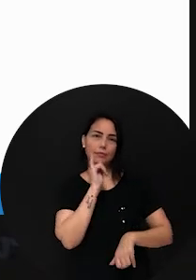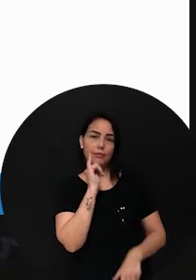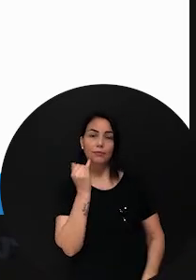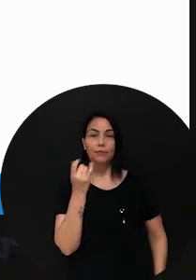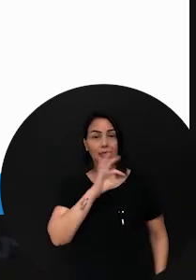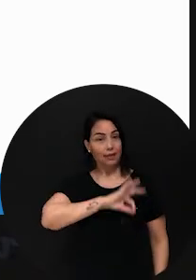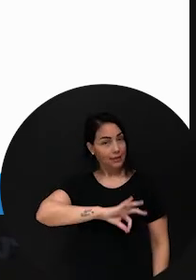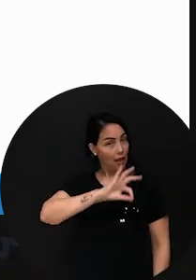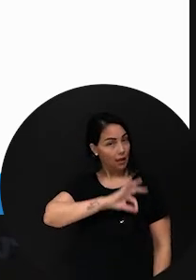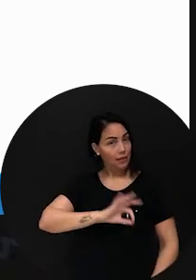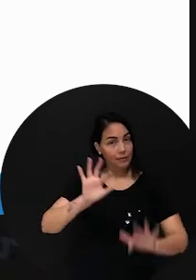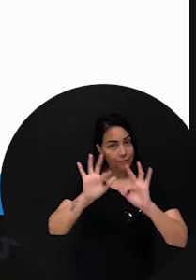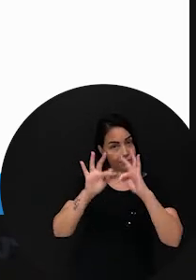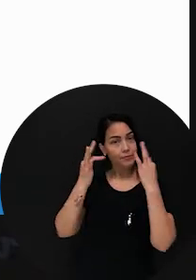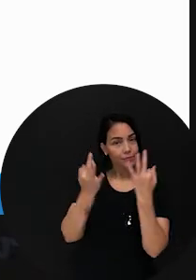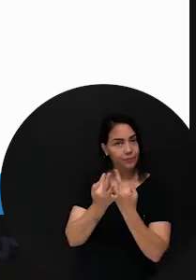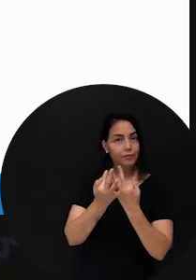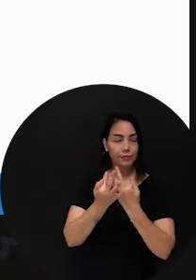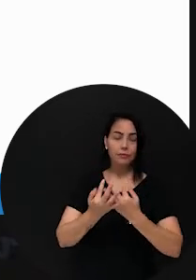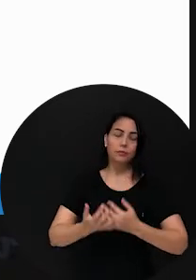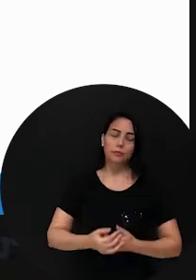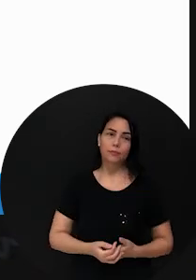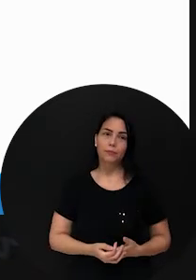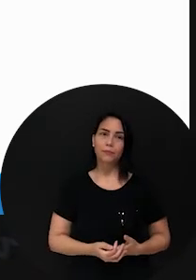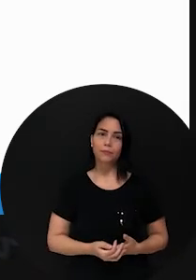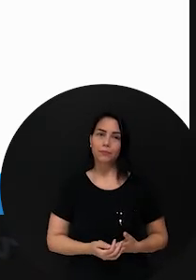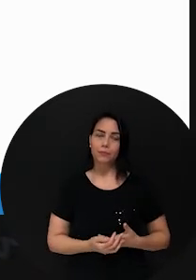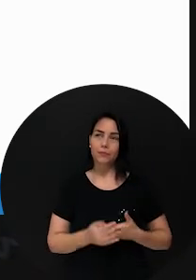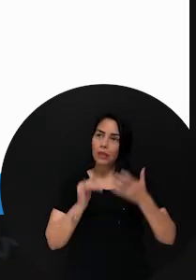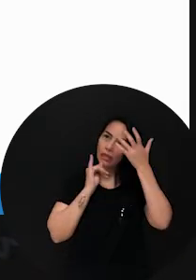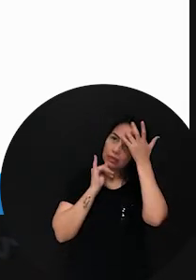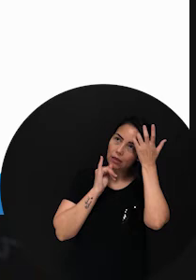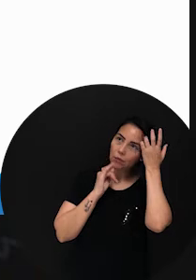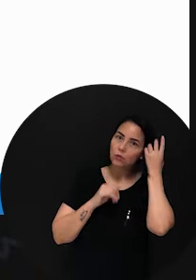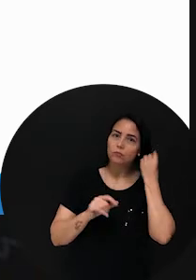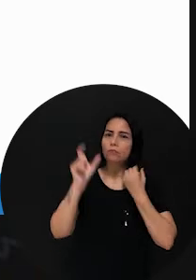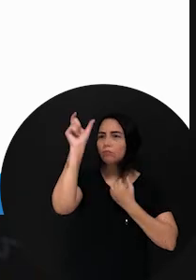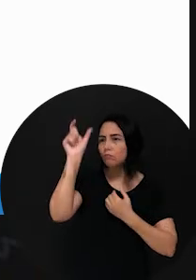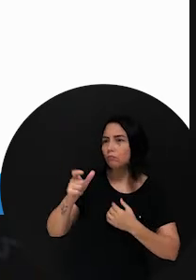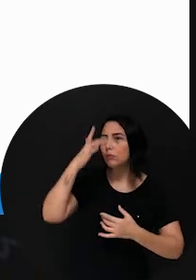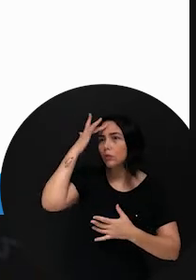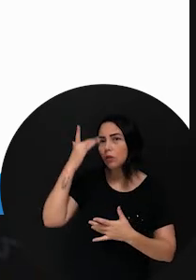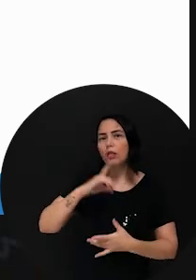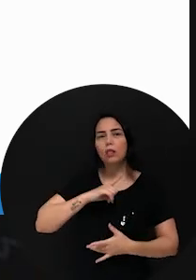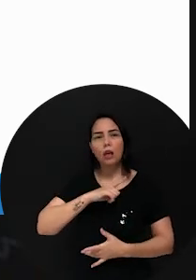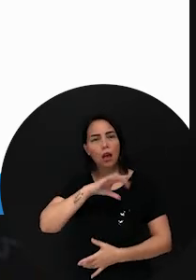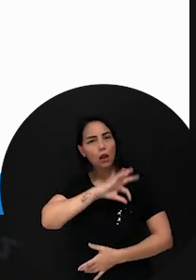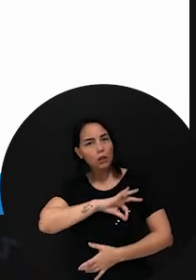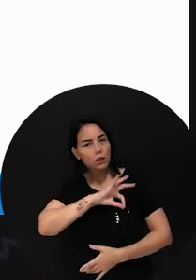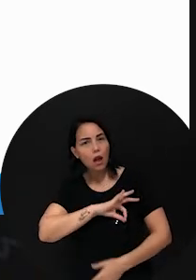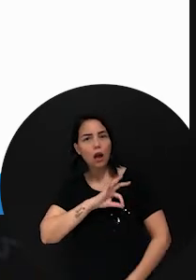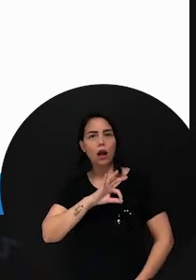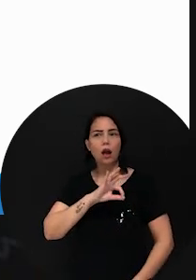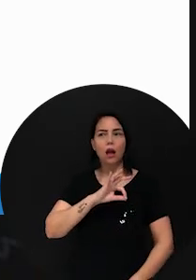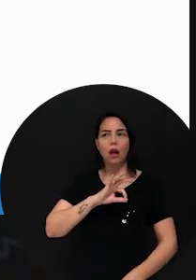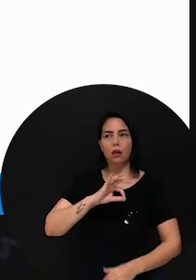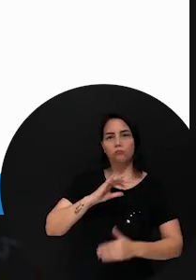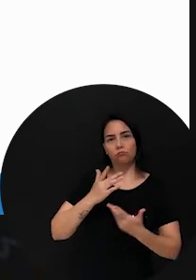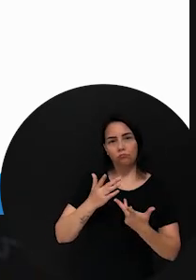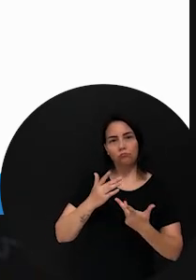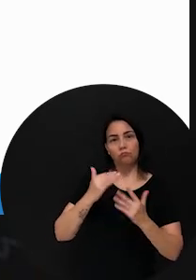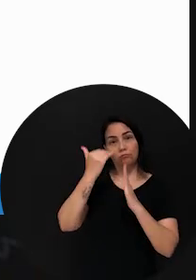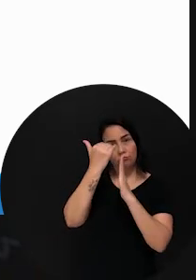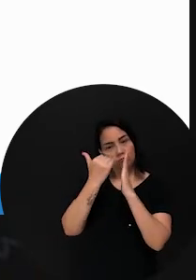familiar. Então, o candidato que tiver, no caso, a menor renda, né, numa ordem crescente, de